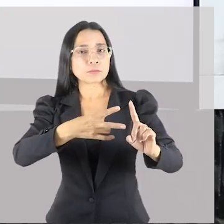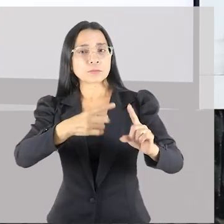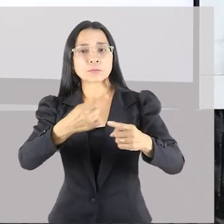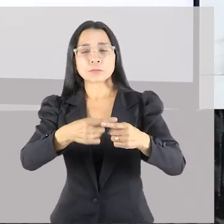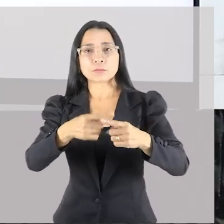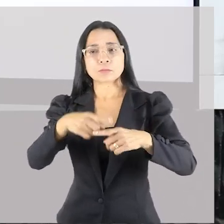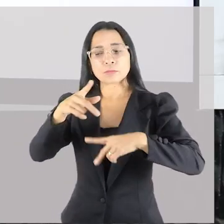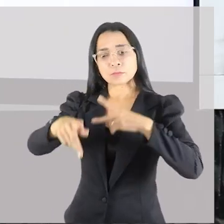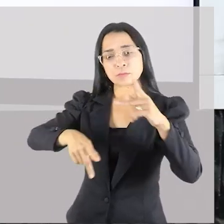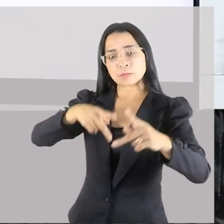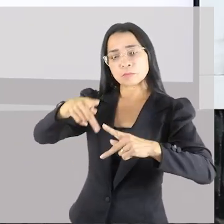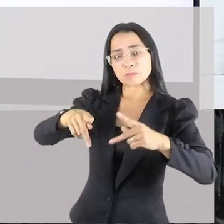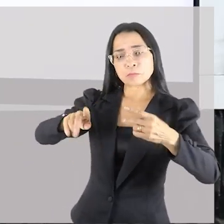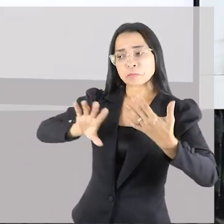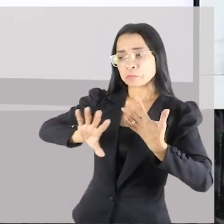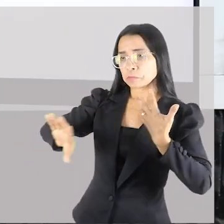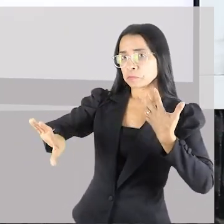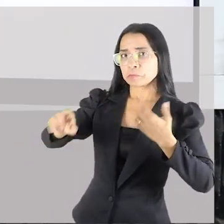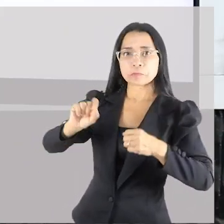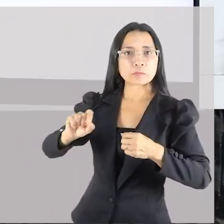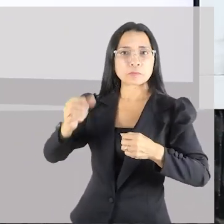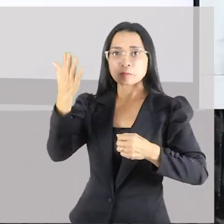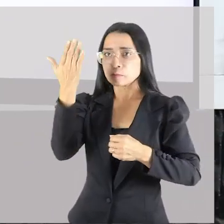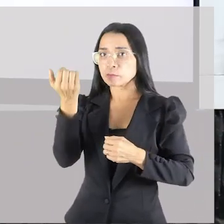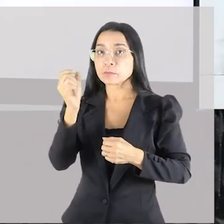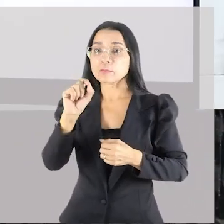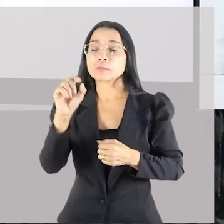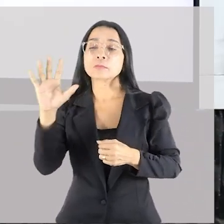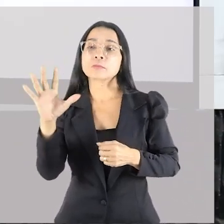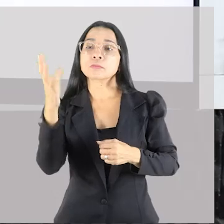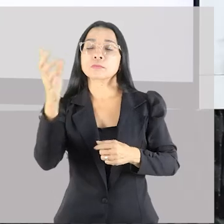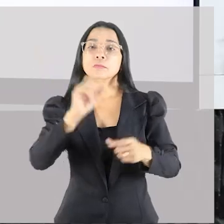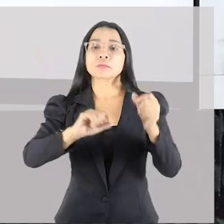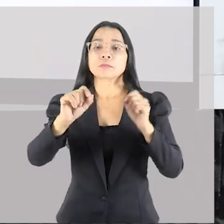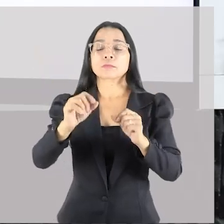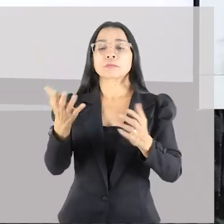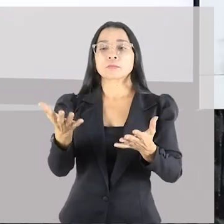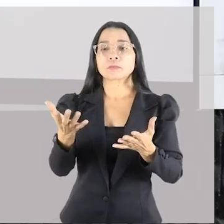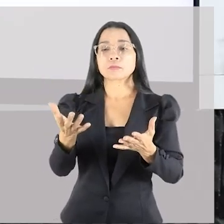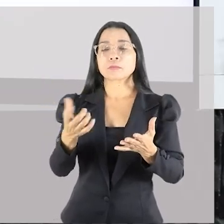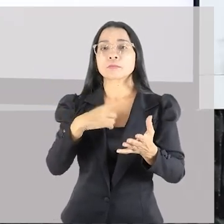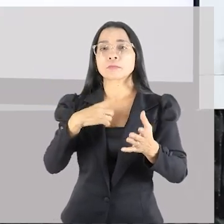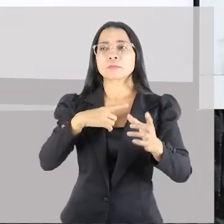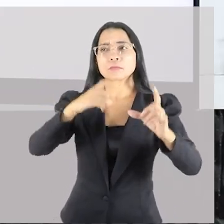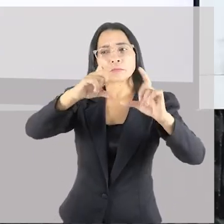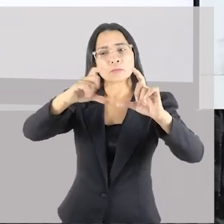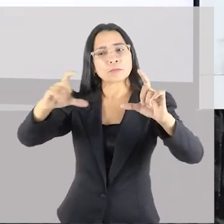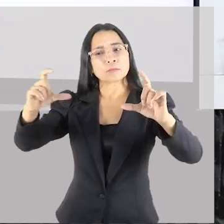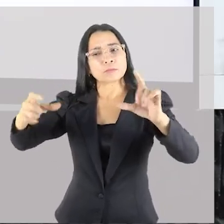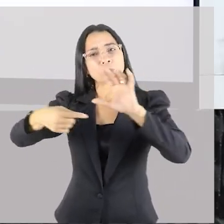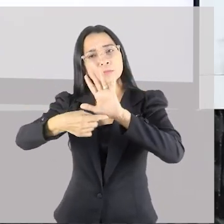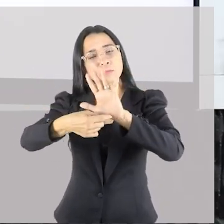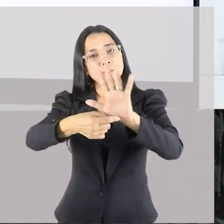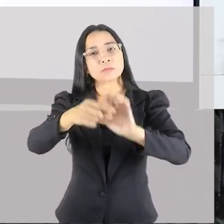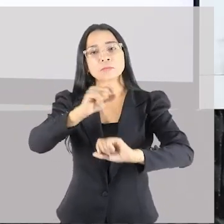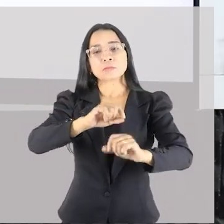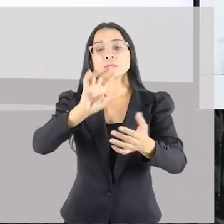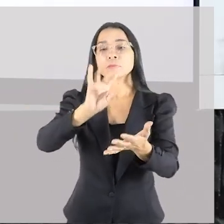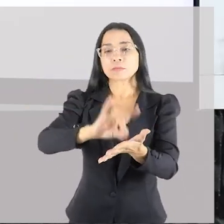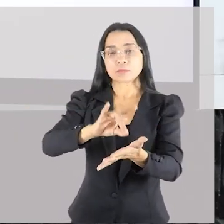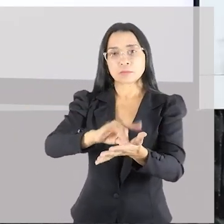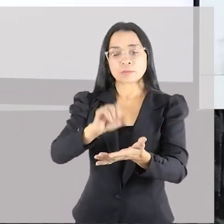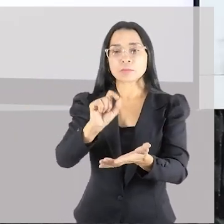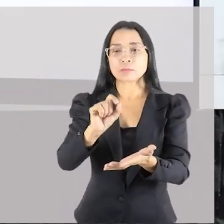fora, não sabia nem o que estava acontecendo. Há uma charge que nós temos por aí que mostra